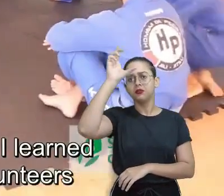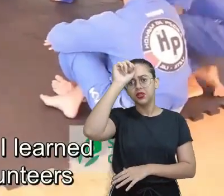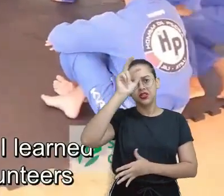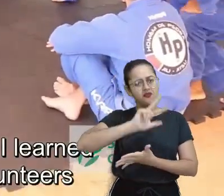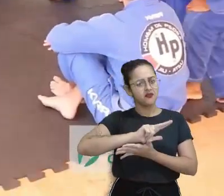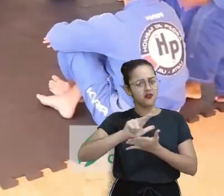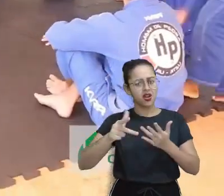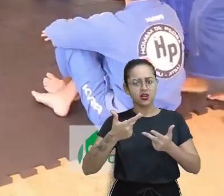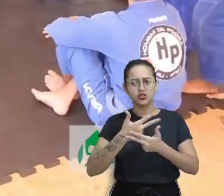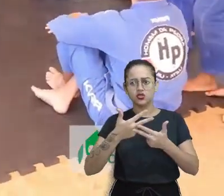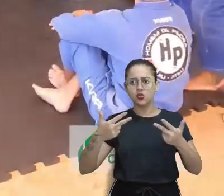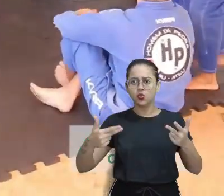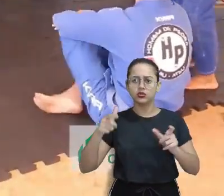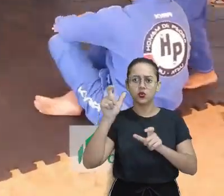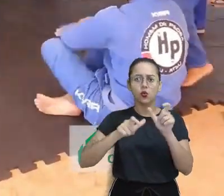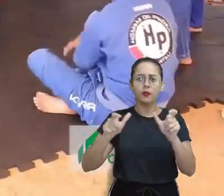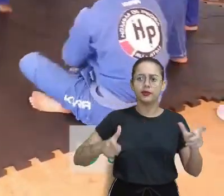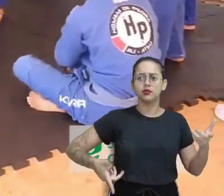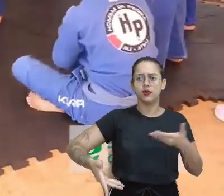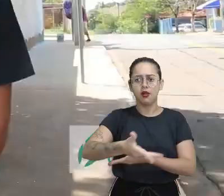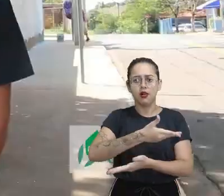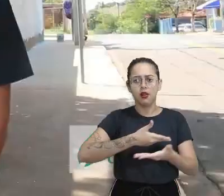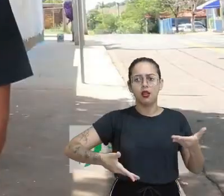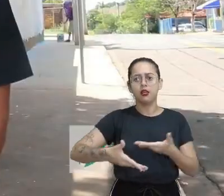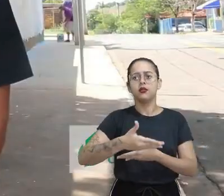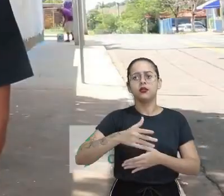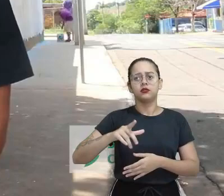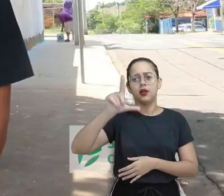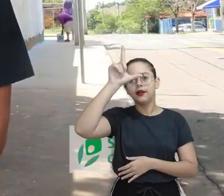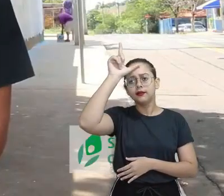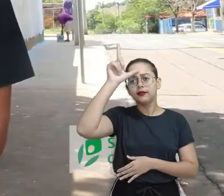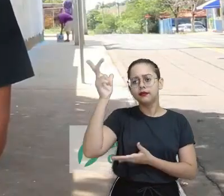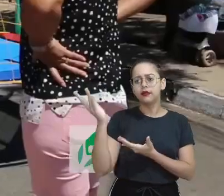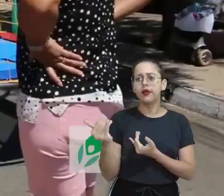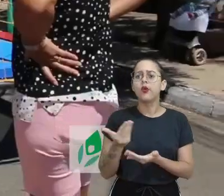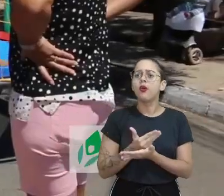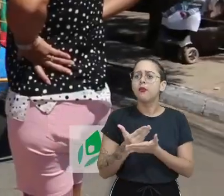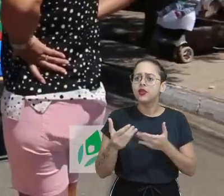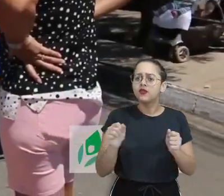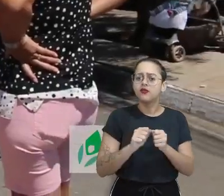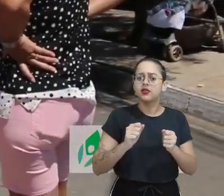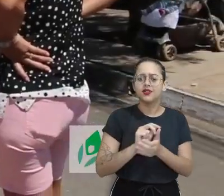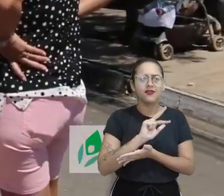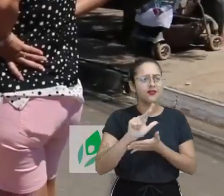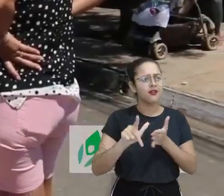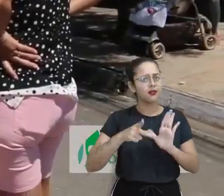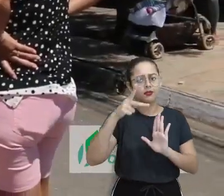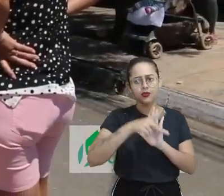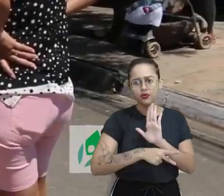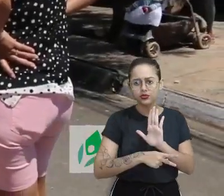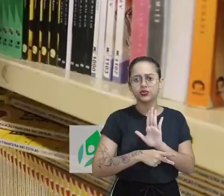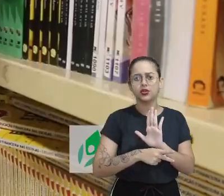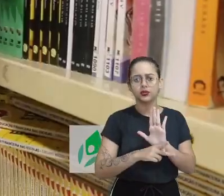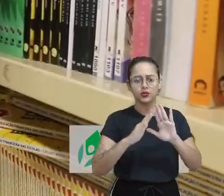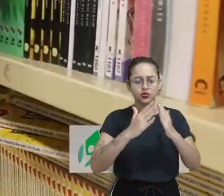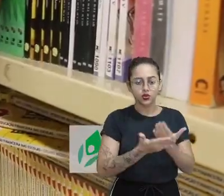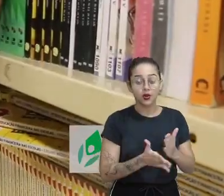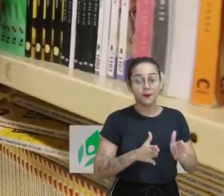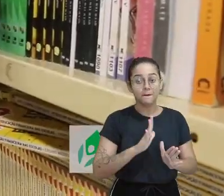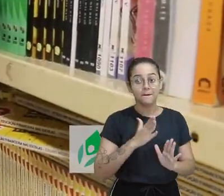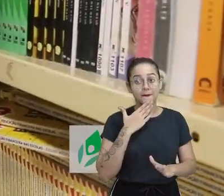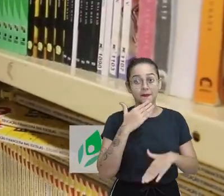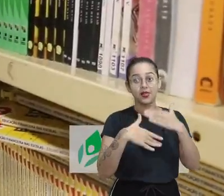os voluntários no curso de liderança juvenil. E começamos a fazer vários projetos para a melhoria da escola. Nós melhoramos